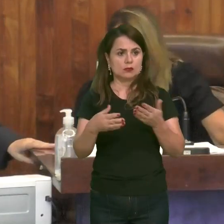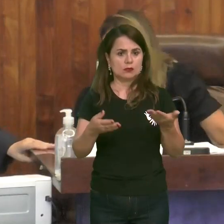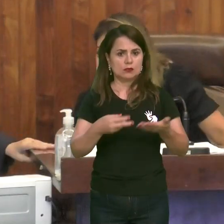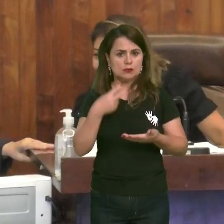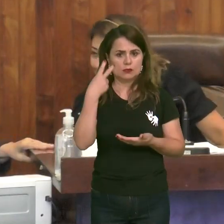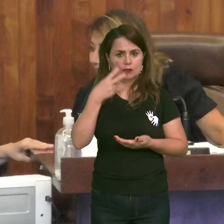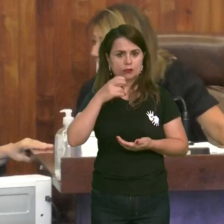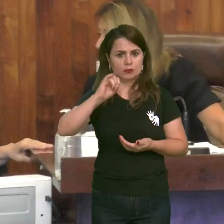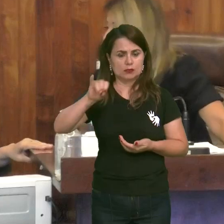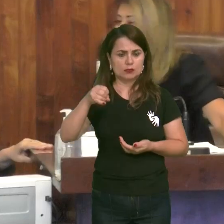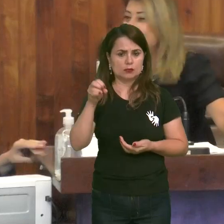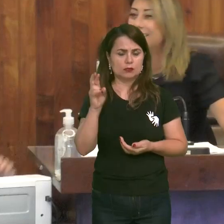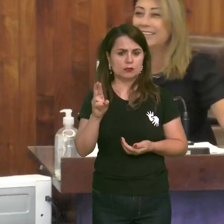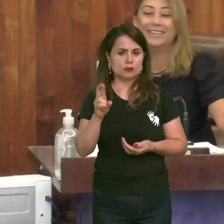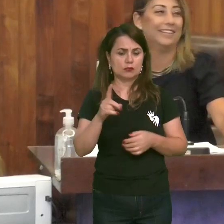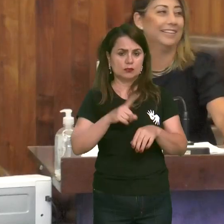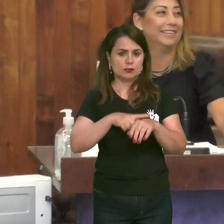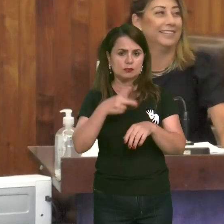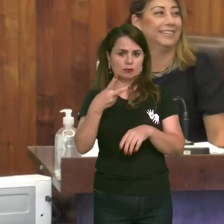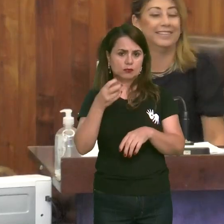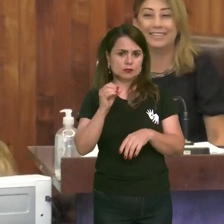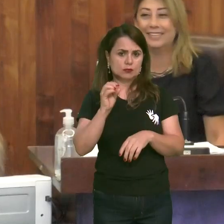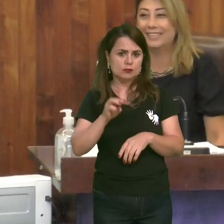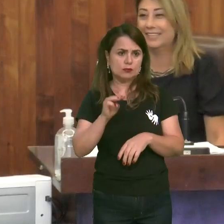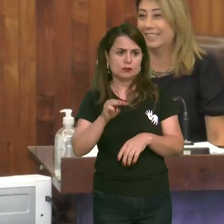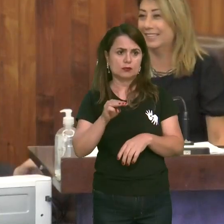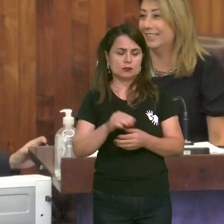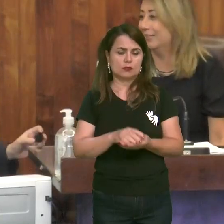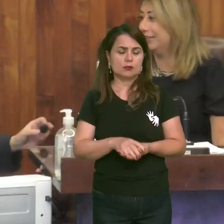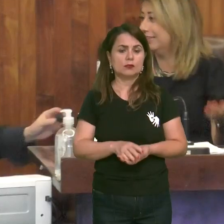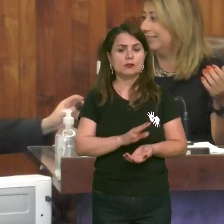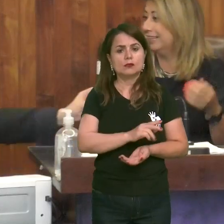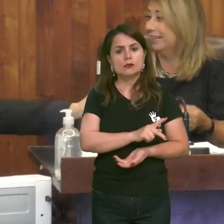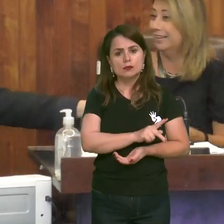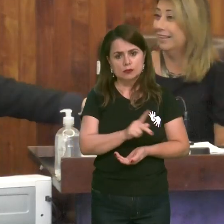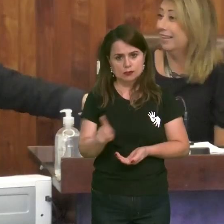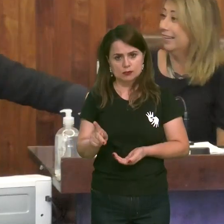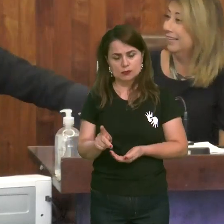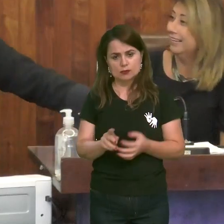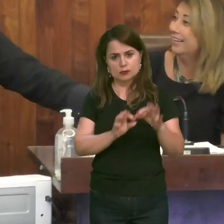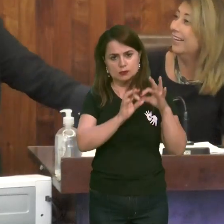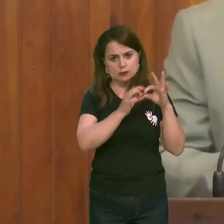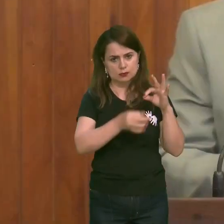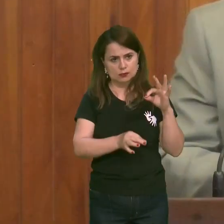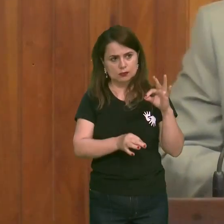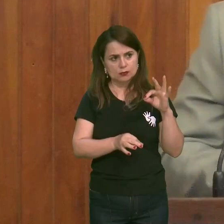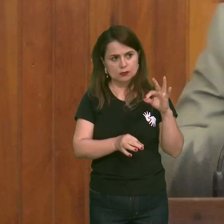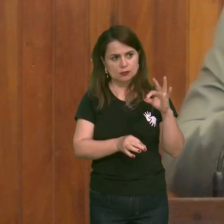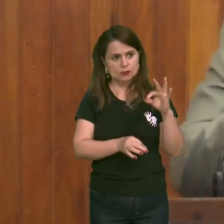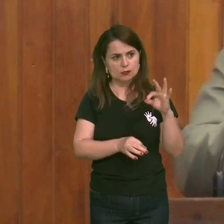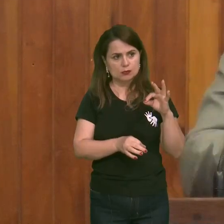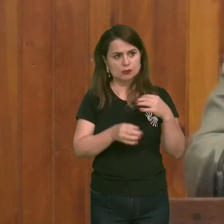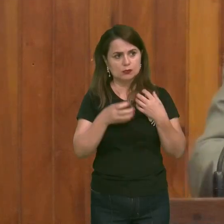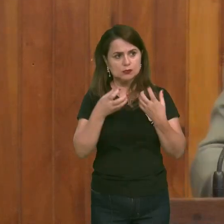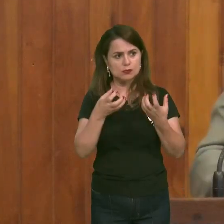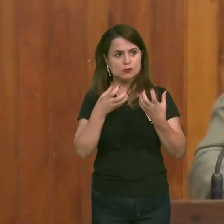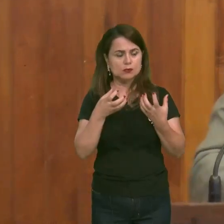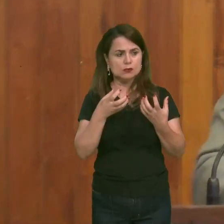que dispõe de 20 minutos por exemplo você breve bem breve quero